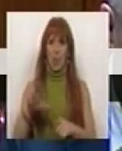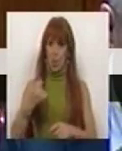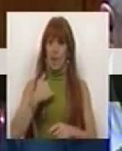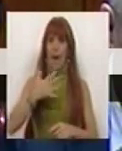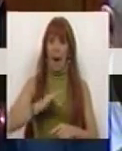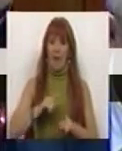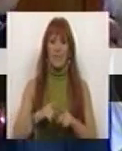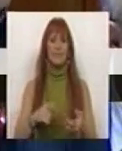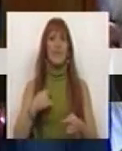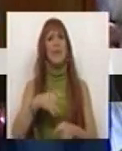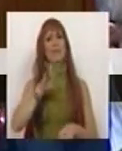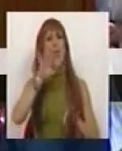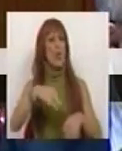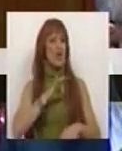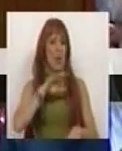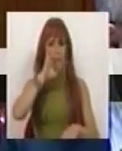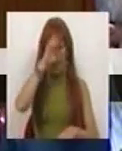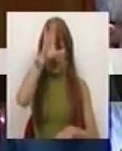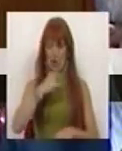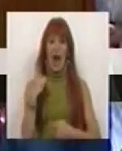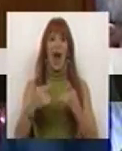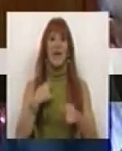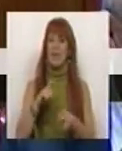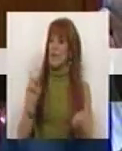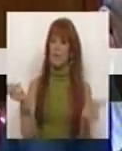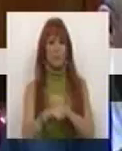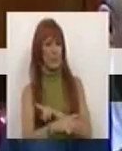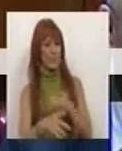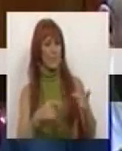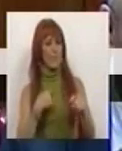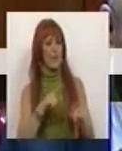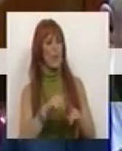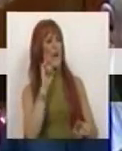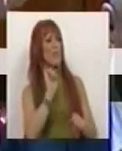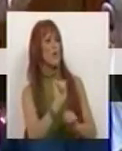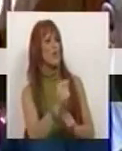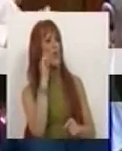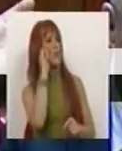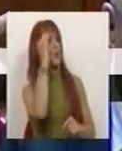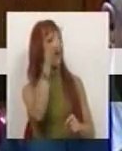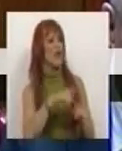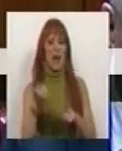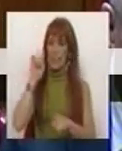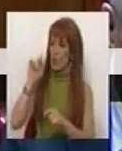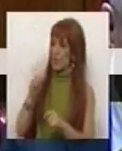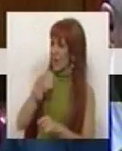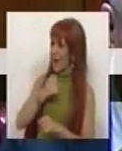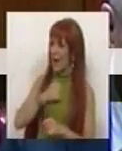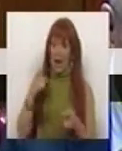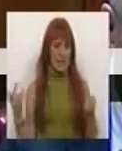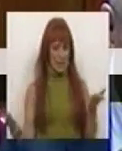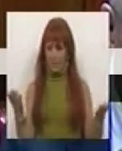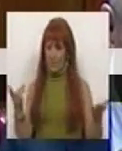quando querem contrapor... Essa para concluir, Sr. Primeiro-Ministro, quando muitas vezes se contrapõe entre a importância do turismo e a importância da